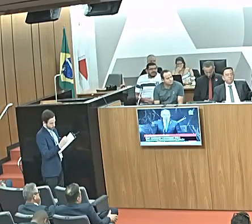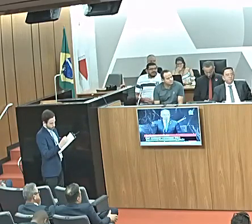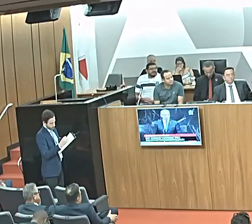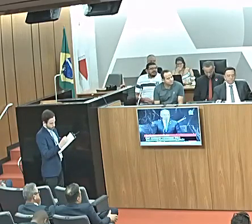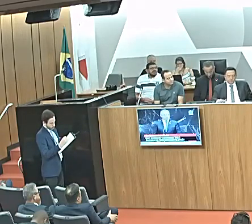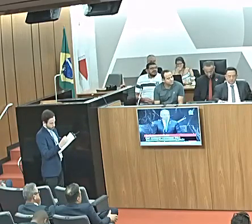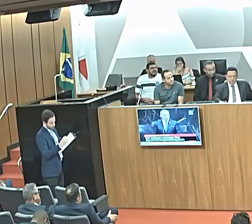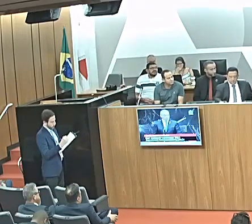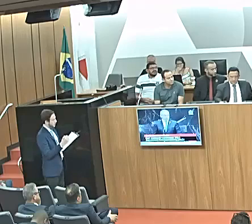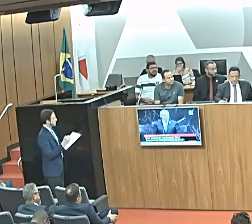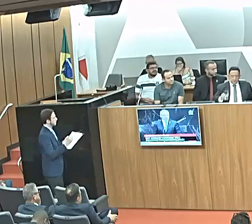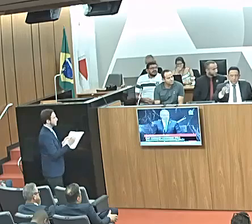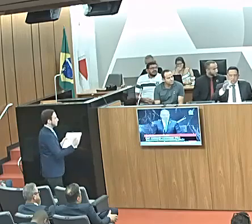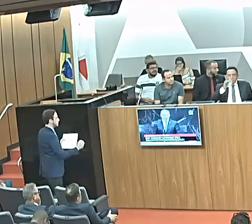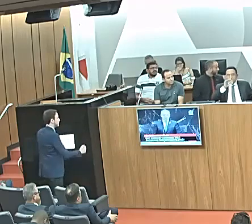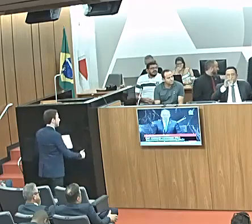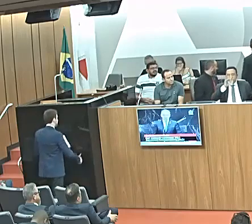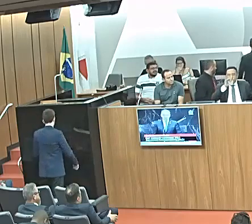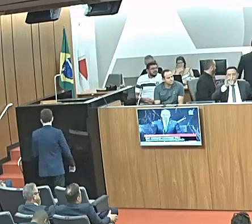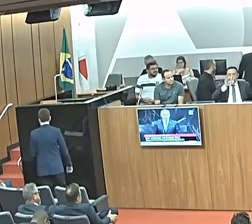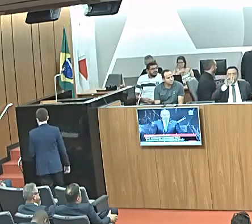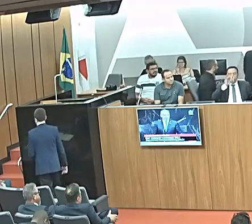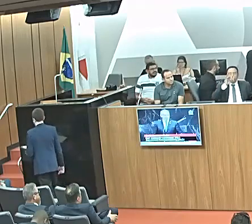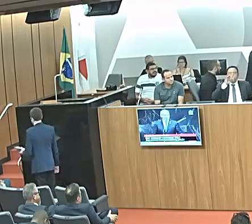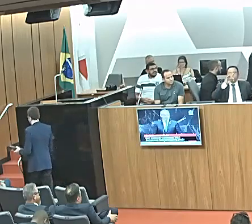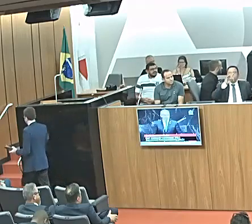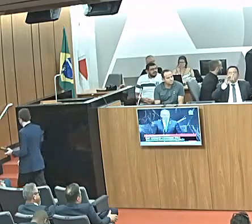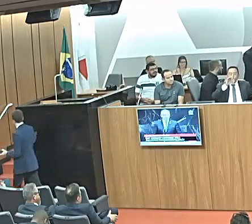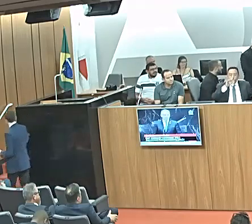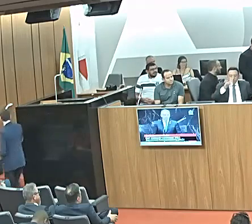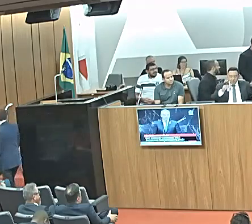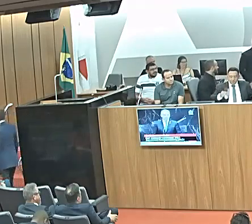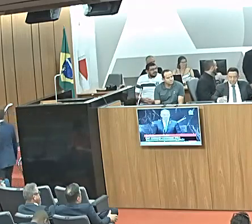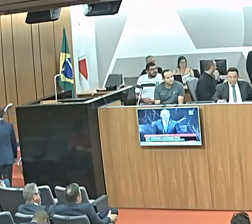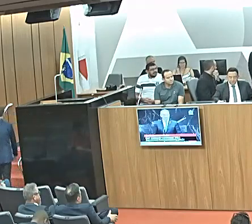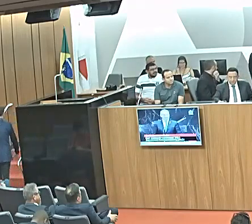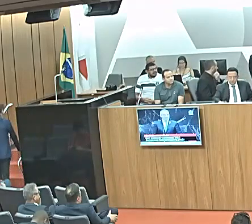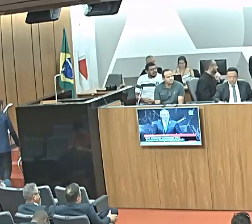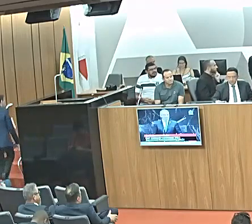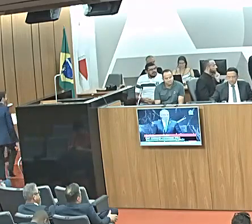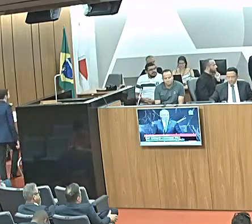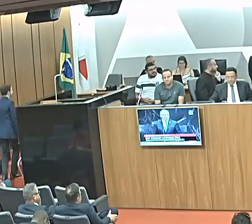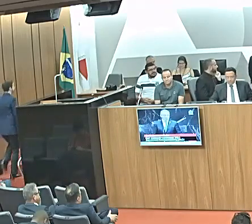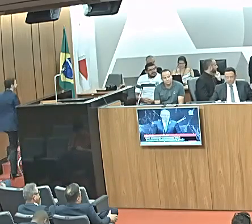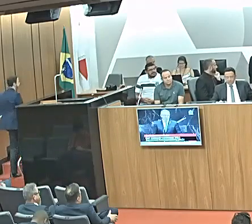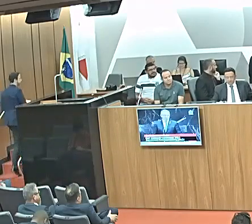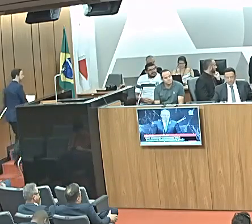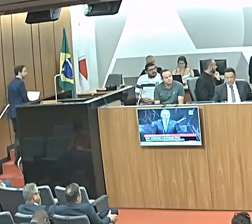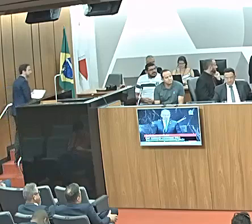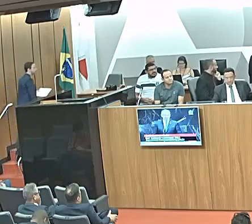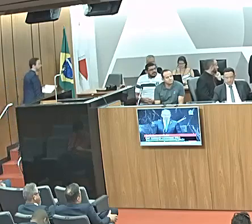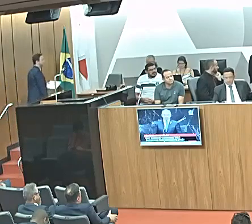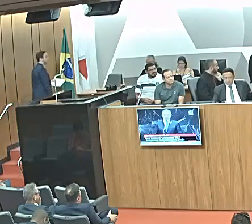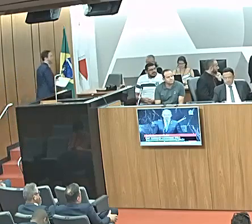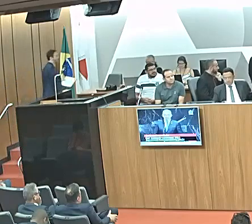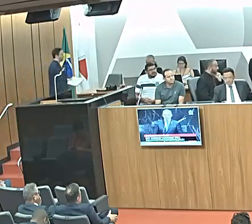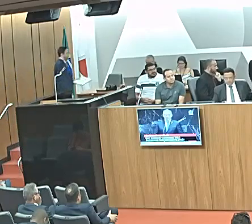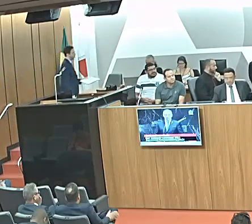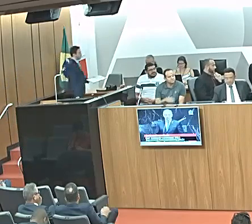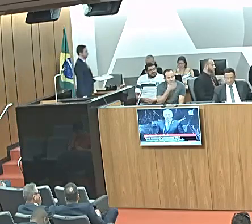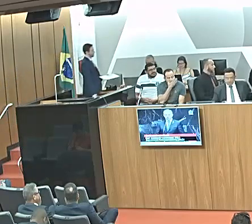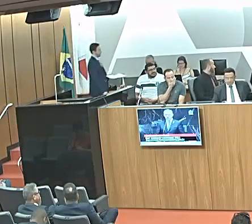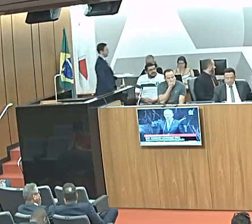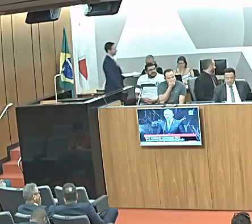quer sentir o cheiro da criolina então tem que respeitar essa categoria importante fundamental